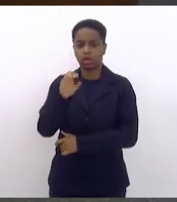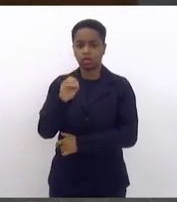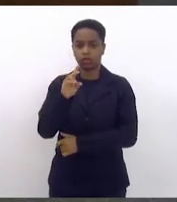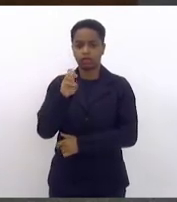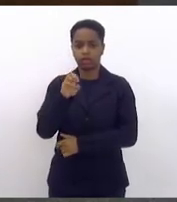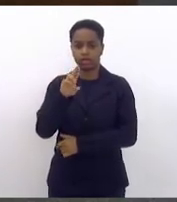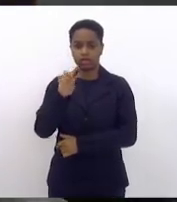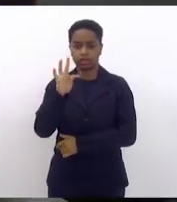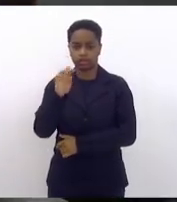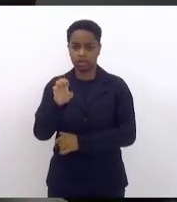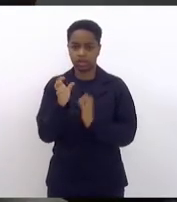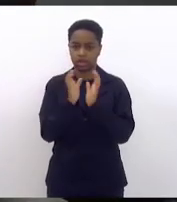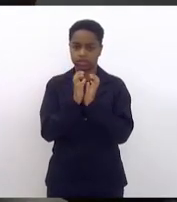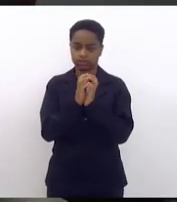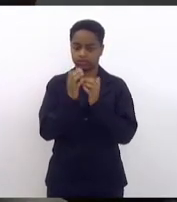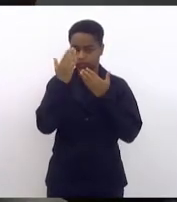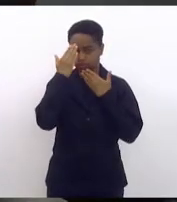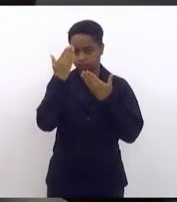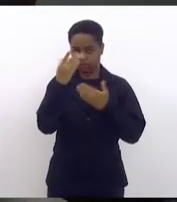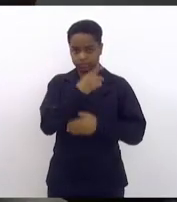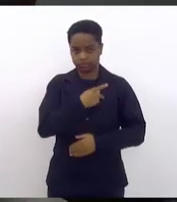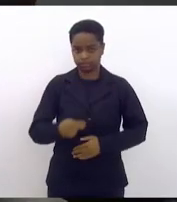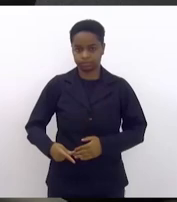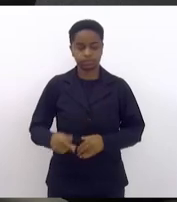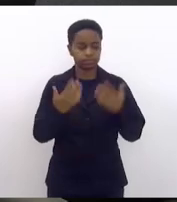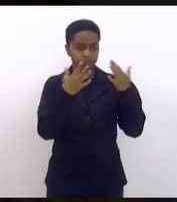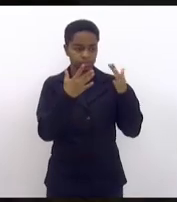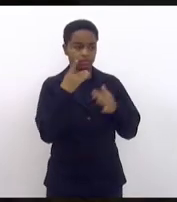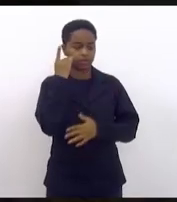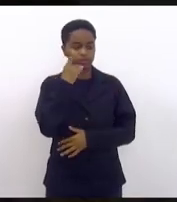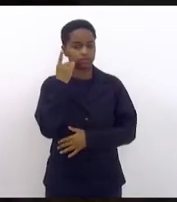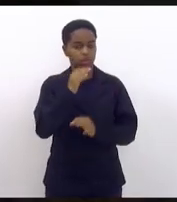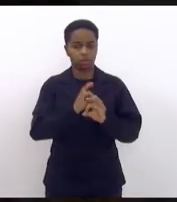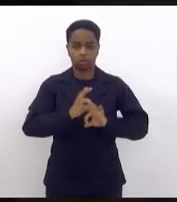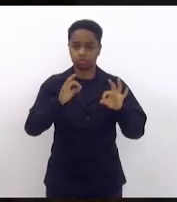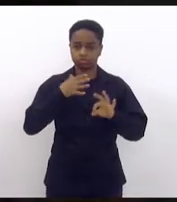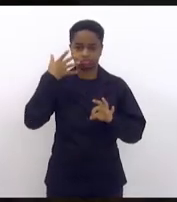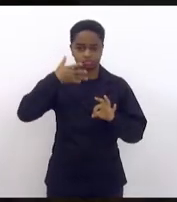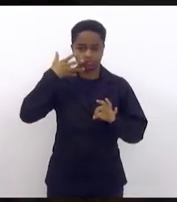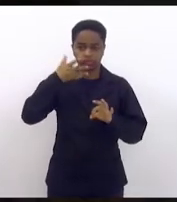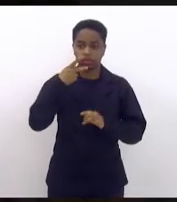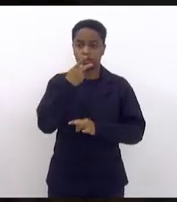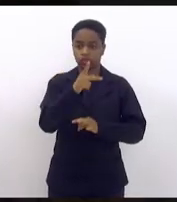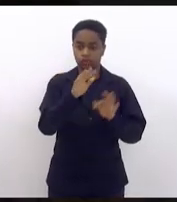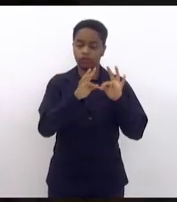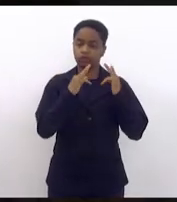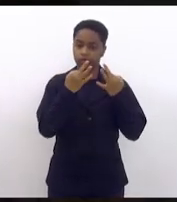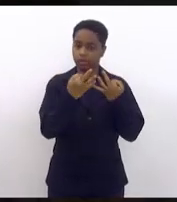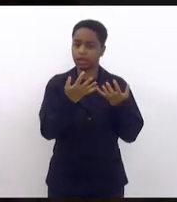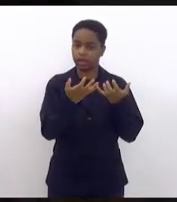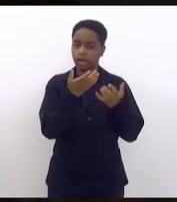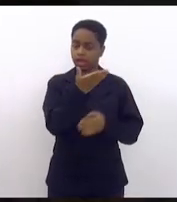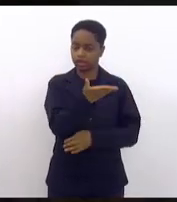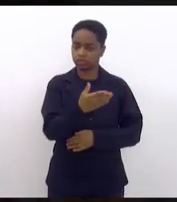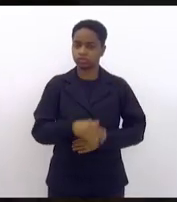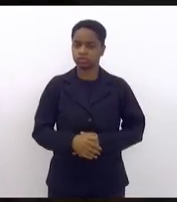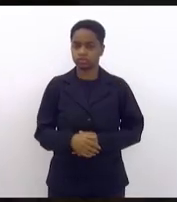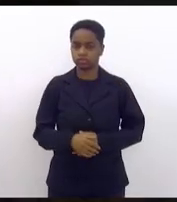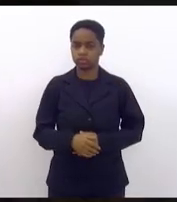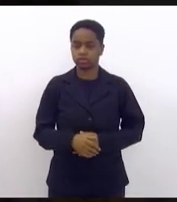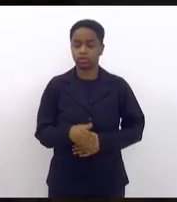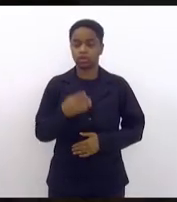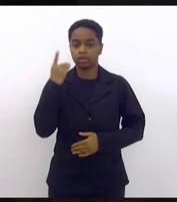Muito obrigado, presidente. Parabéns, deputado, pelas nobres palavras. Da sua família, só a gente espera isso, tá? Parabéns aí. Nosso